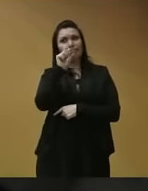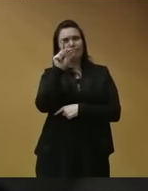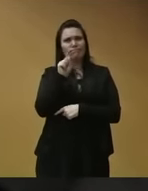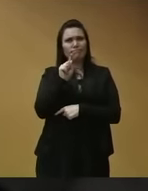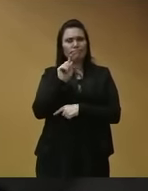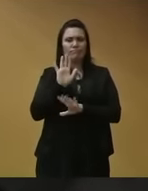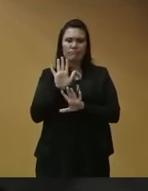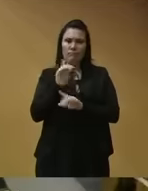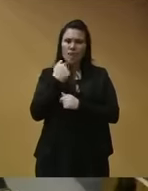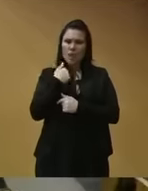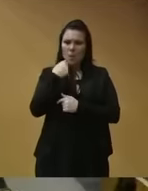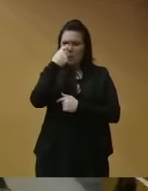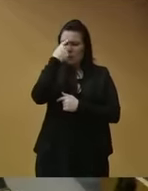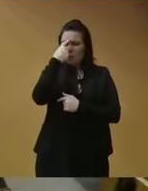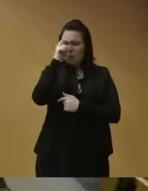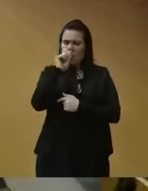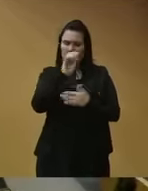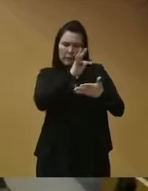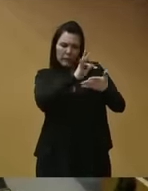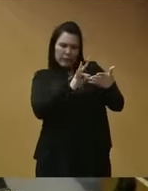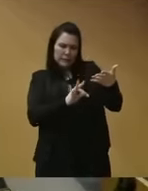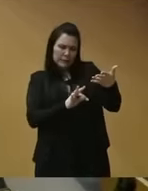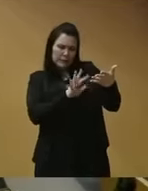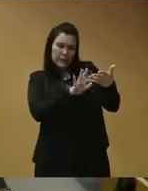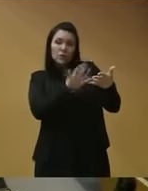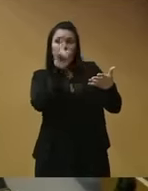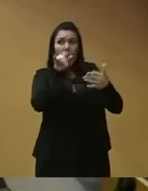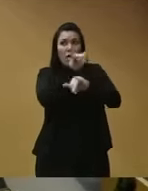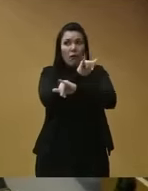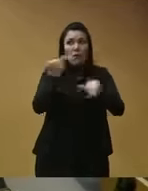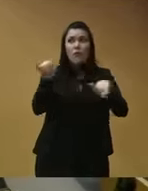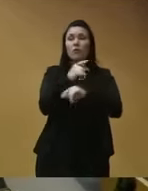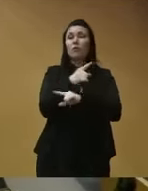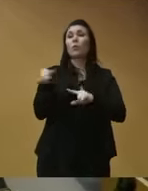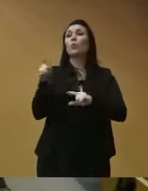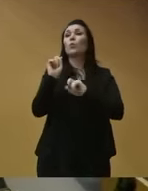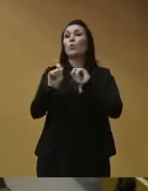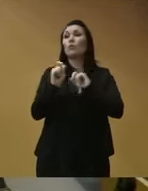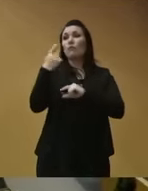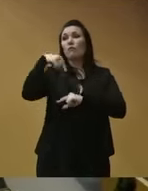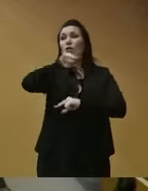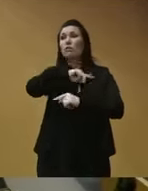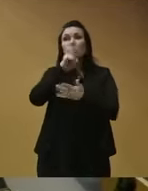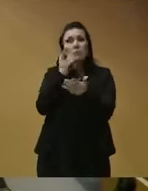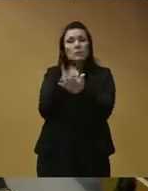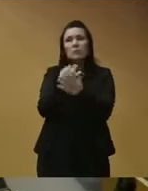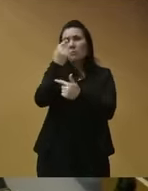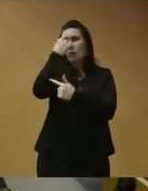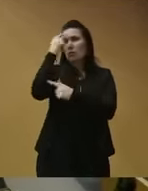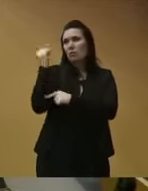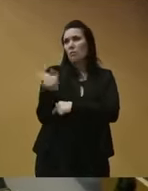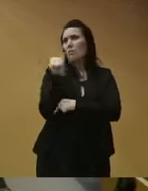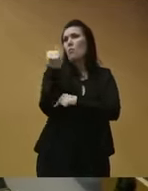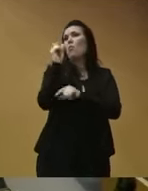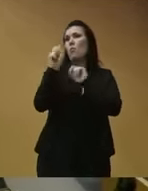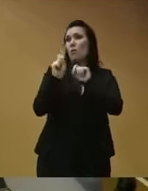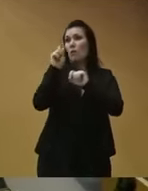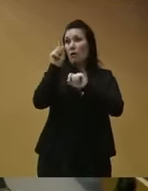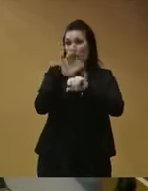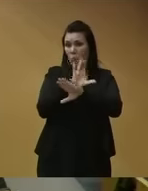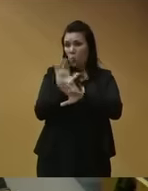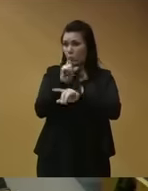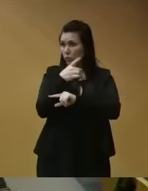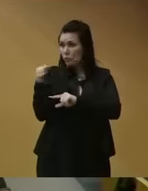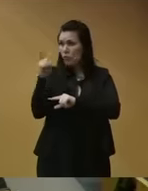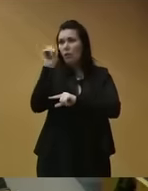Eu me mantive relevante nesse texto, e essa é a minha mensagem para vocês. Mantenham-se relevantes. Atualizem-se. Usem as